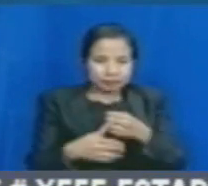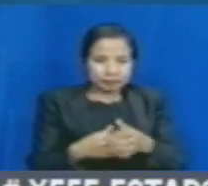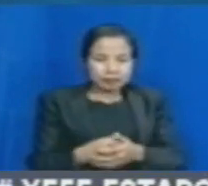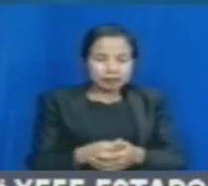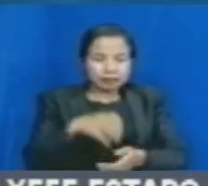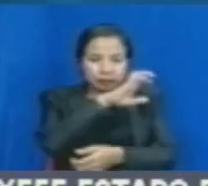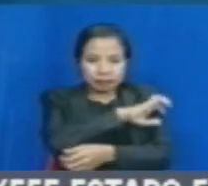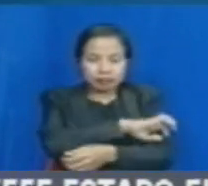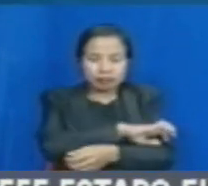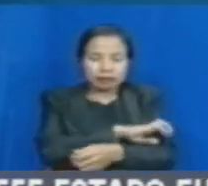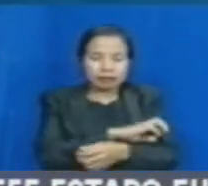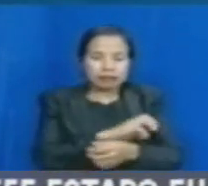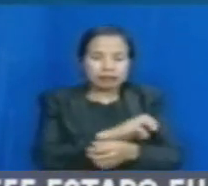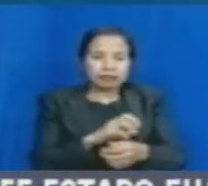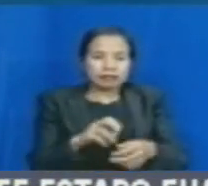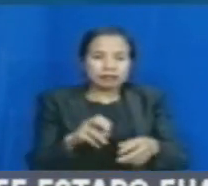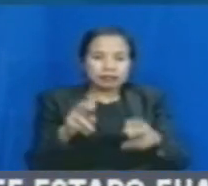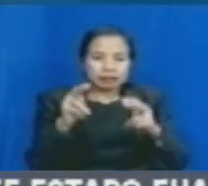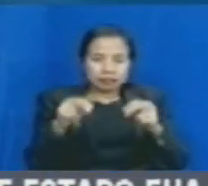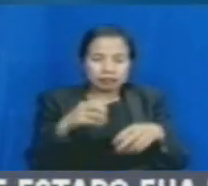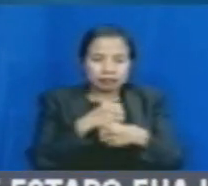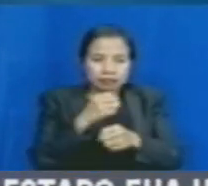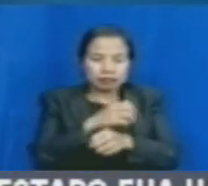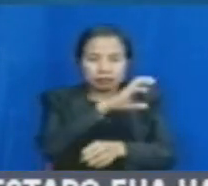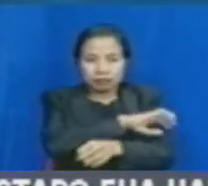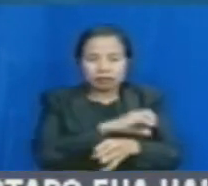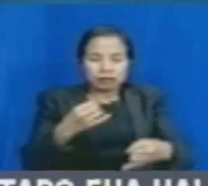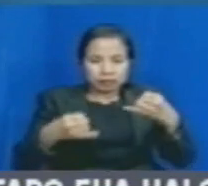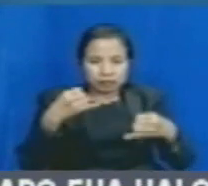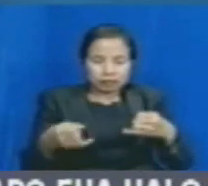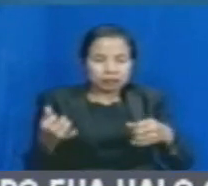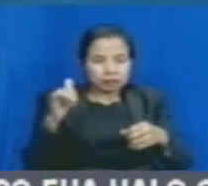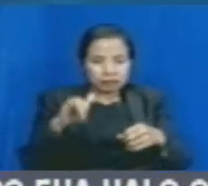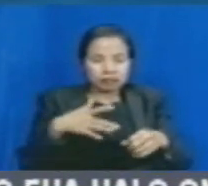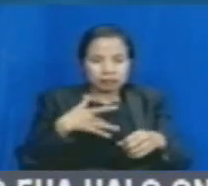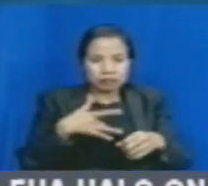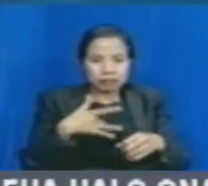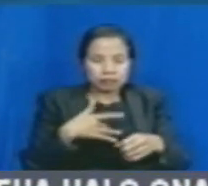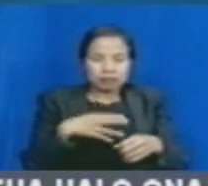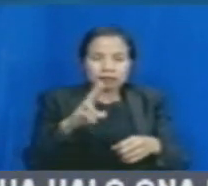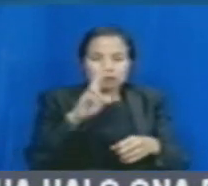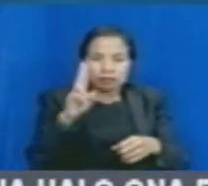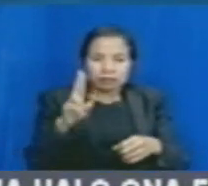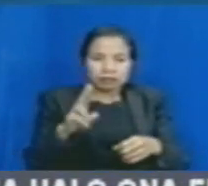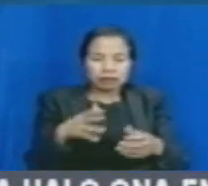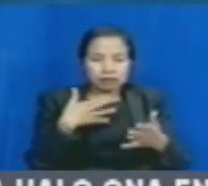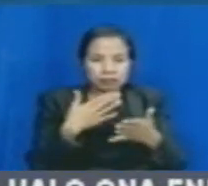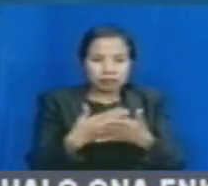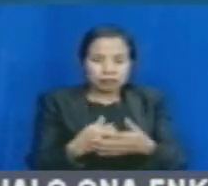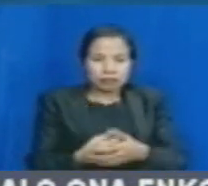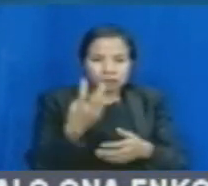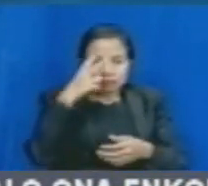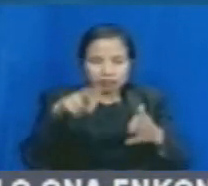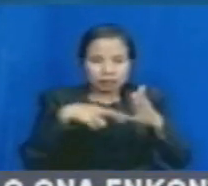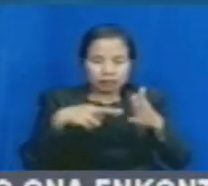segurança investimento serne preciso segurança jurídico ou se nebe que ser sente que ser investimento não é seguro então se a derba regra ser ne e